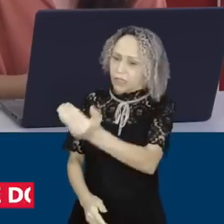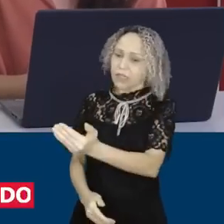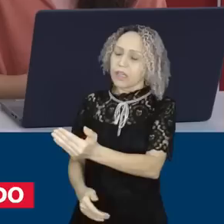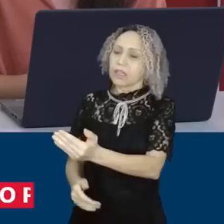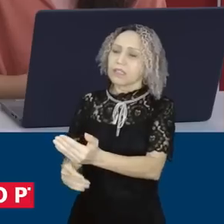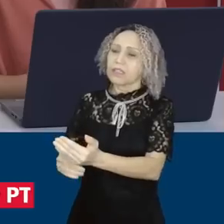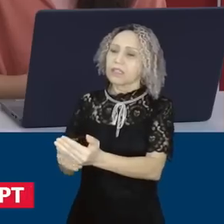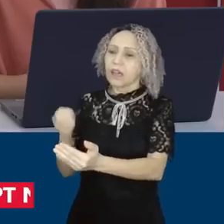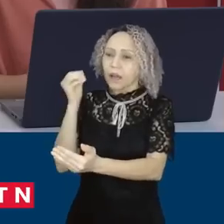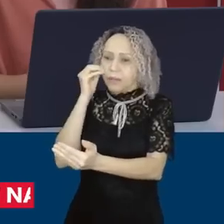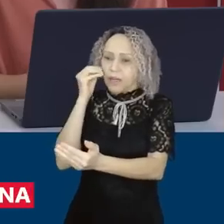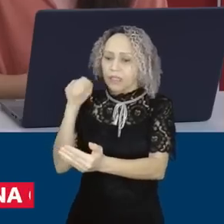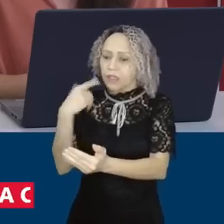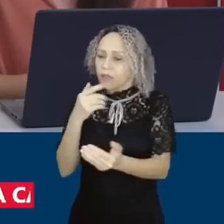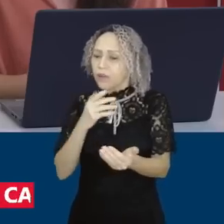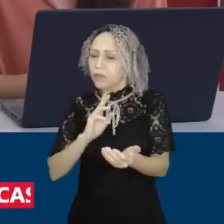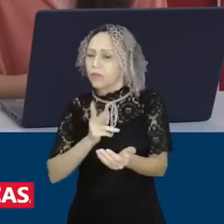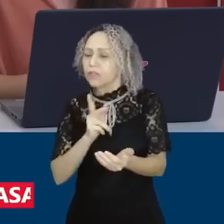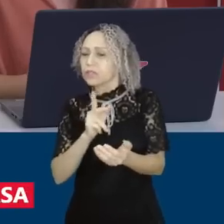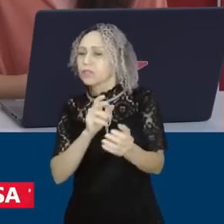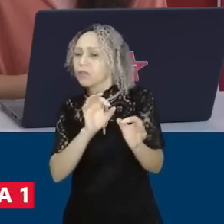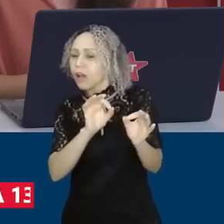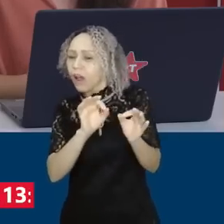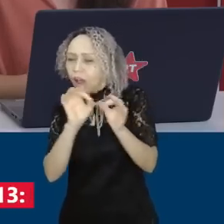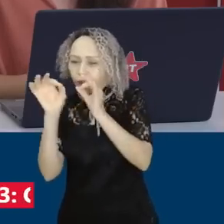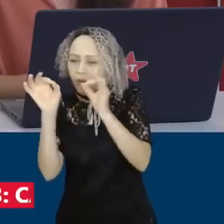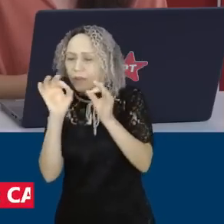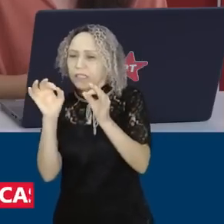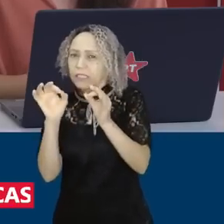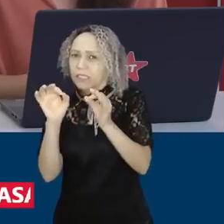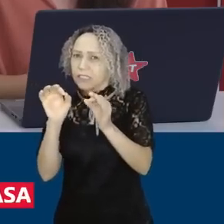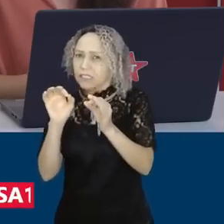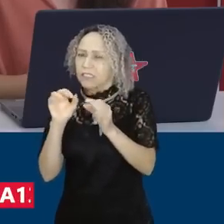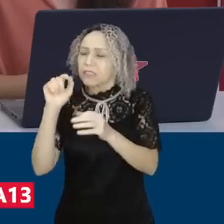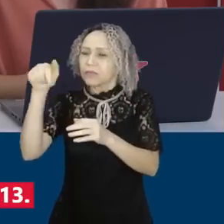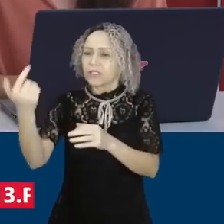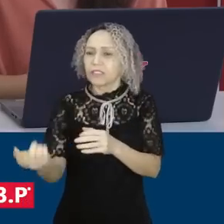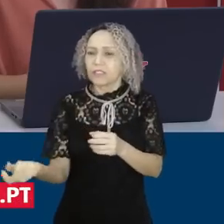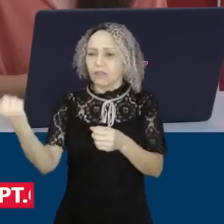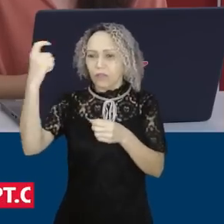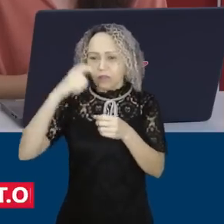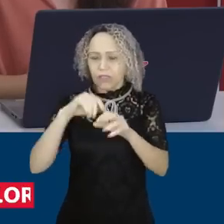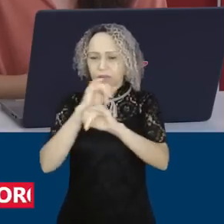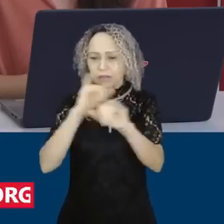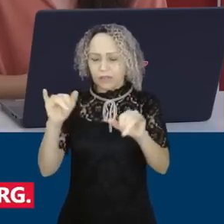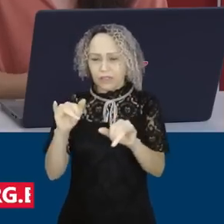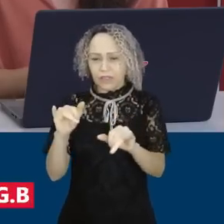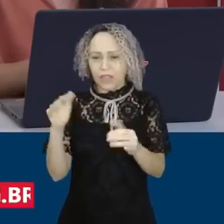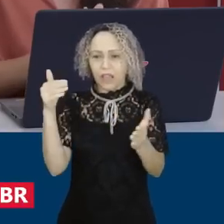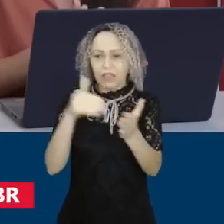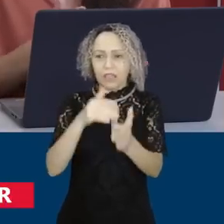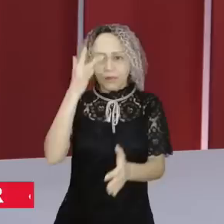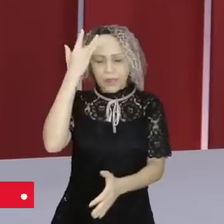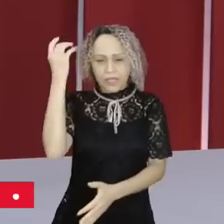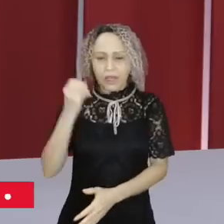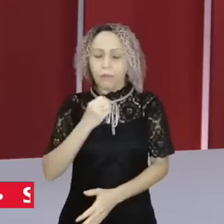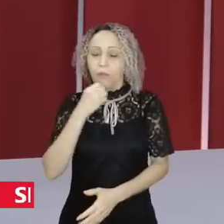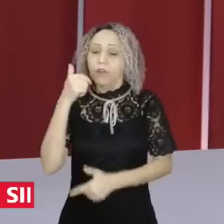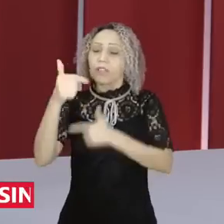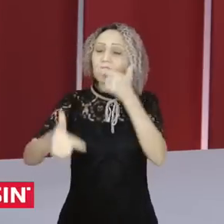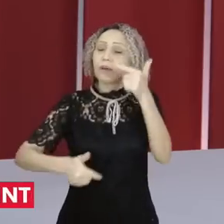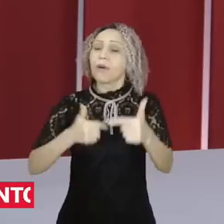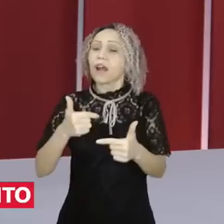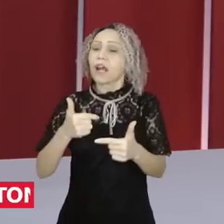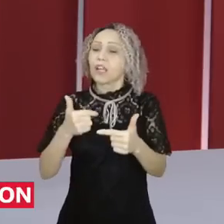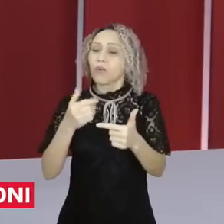temos mais notícias e a gente volta para fazer mais outra análise aqui. Até amanhã e bom trabalho para todo mundo aí. Bom trabalho, bom